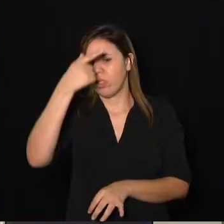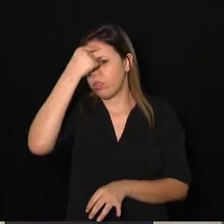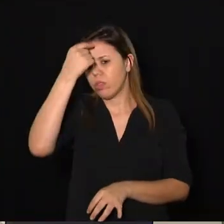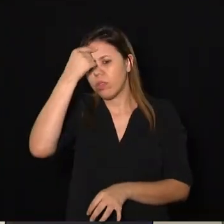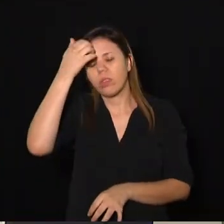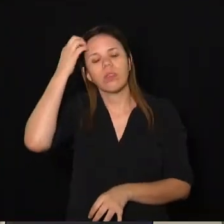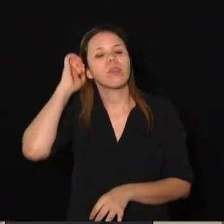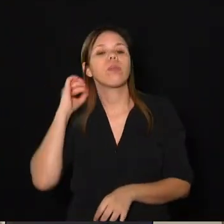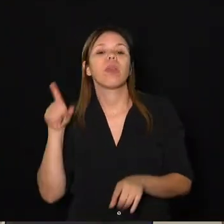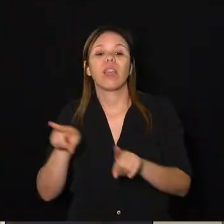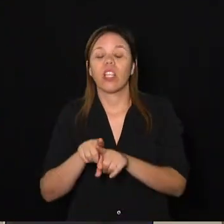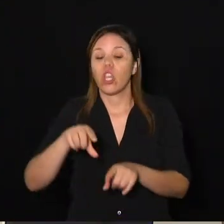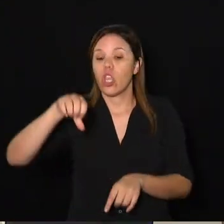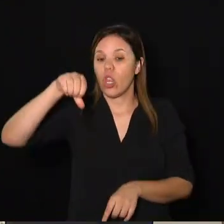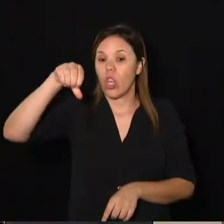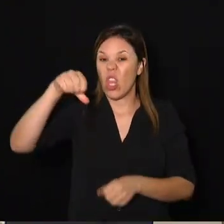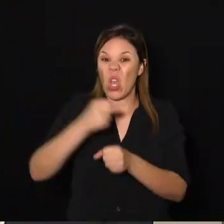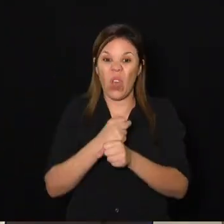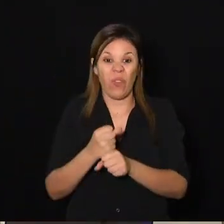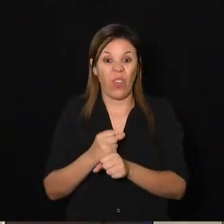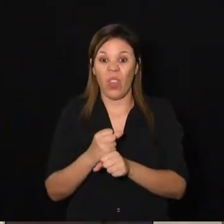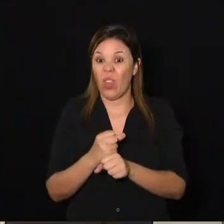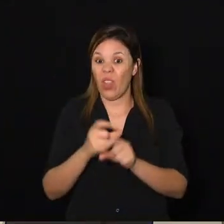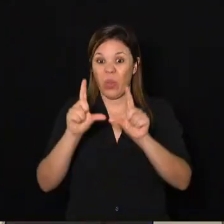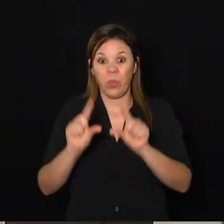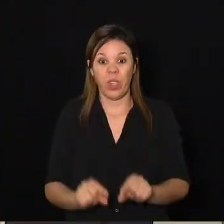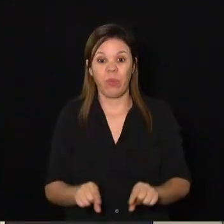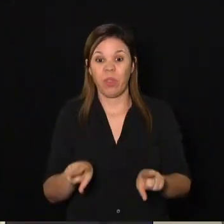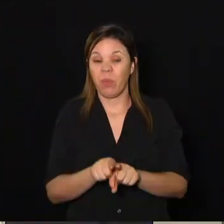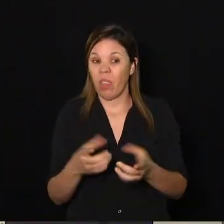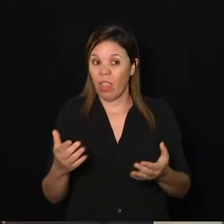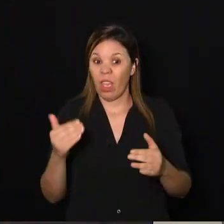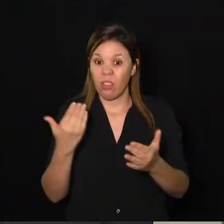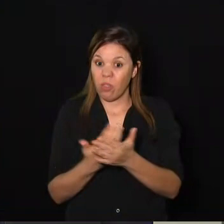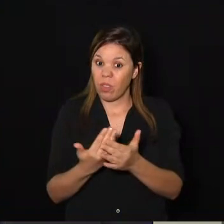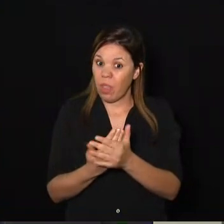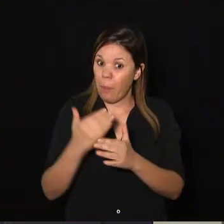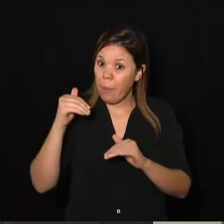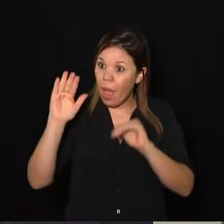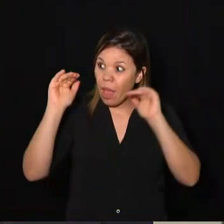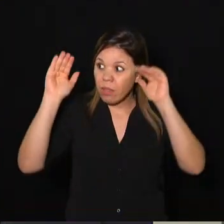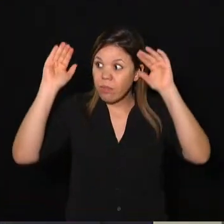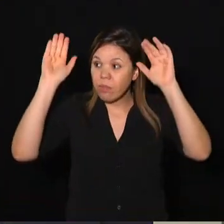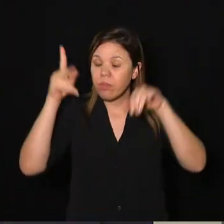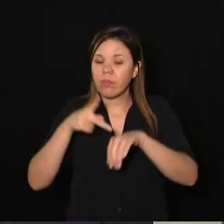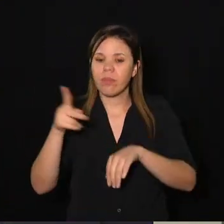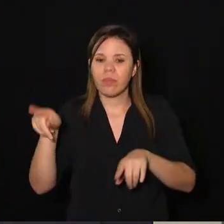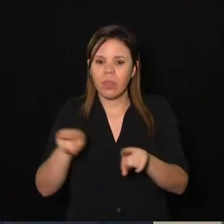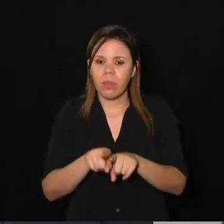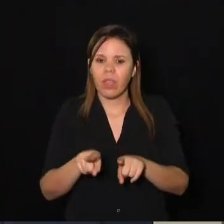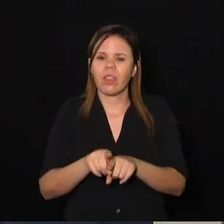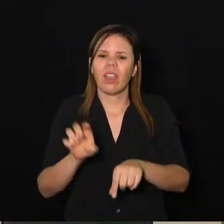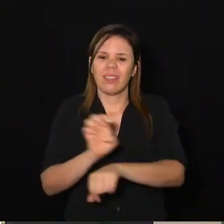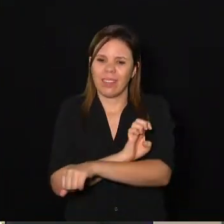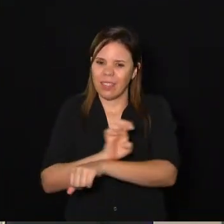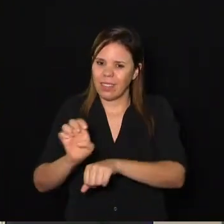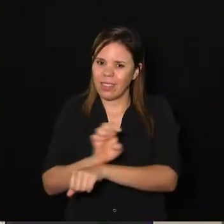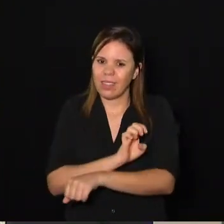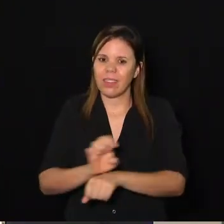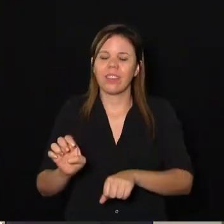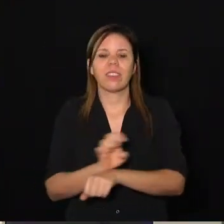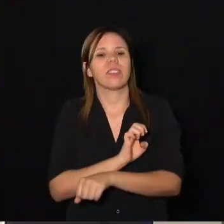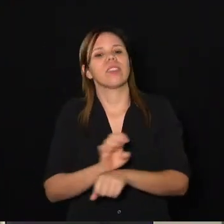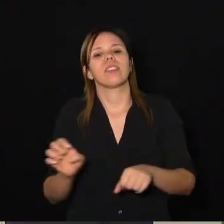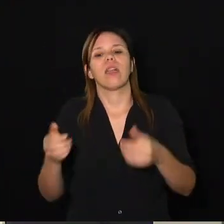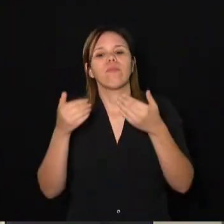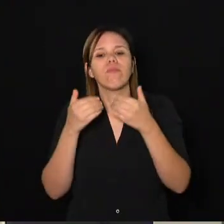às vezes até nove anos no mínimo quando se quer especializar em algo e dentro das instituições nós temos os estágios os estágios ele abre